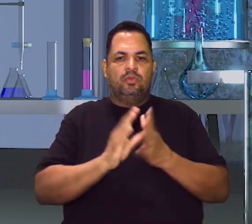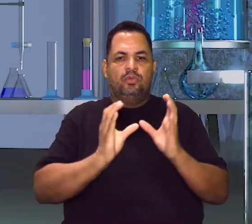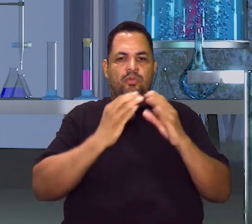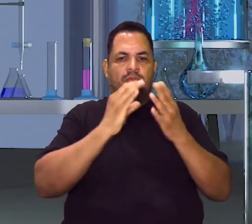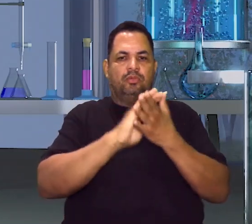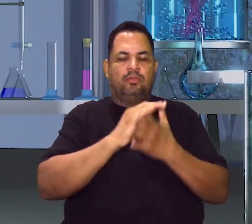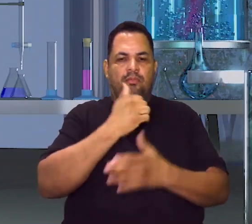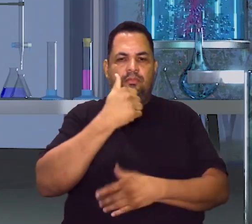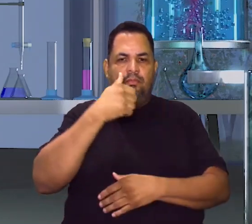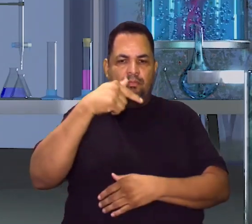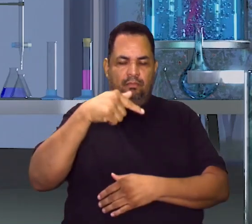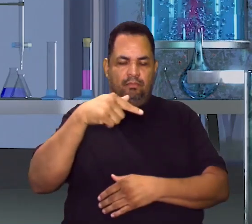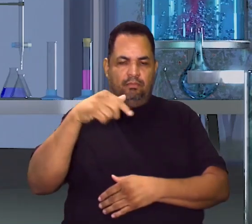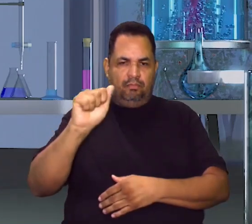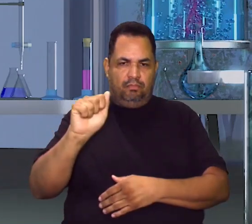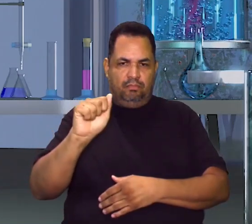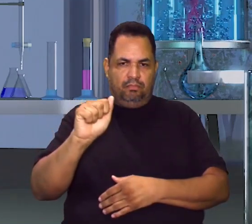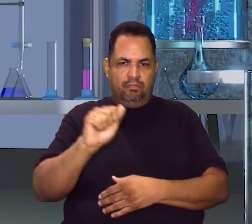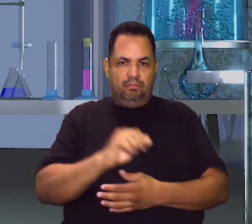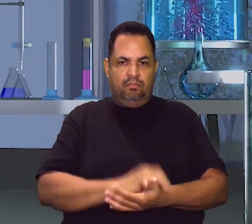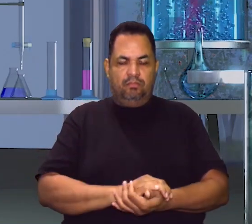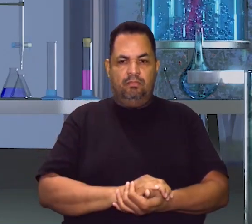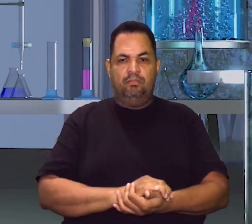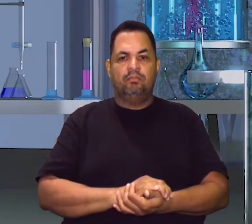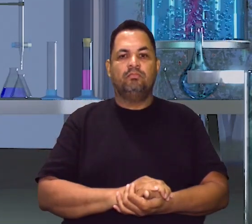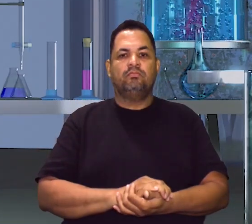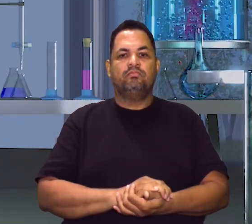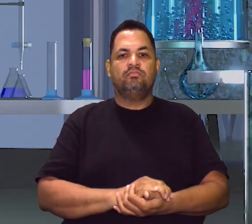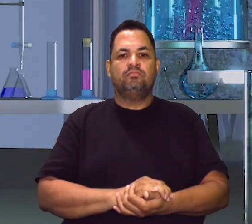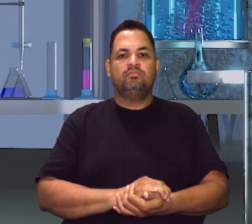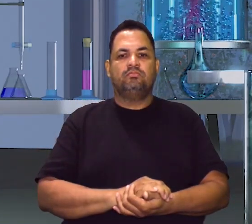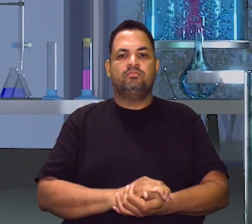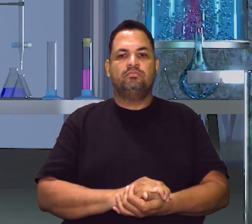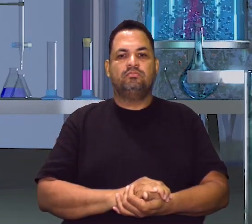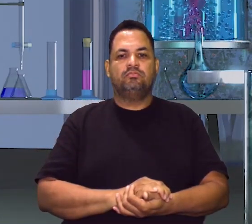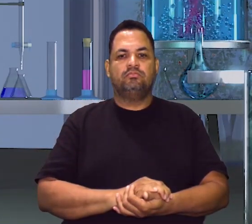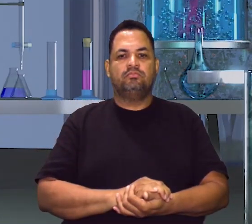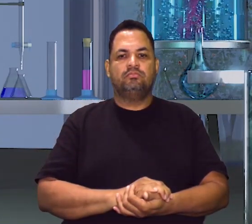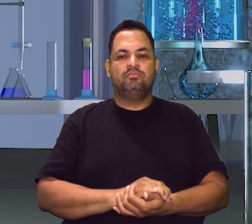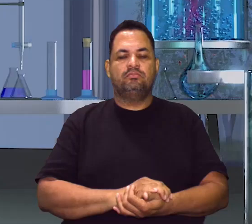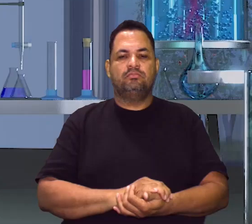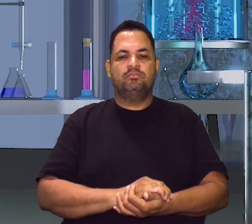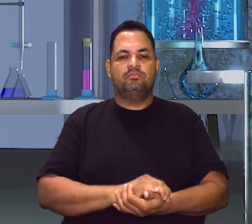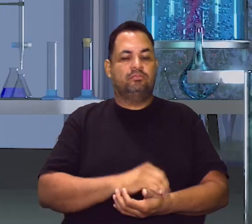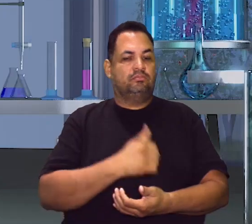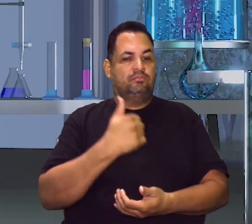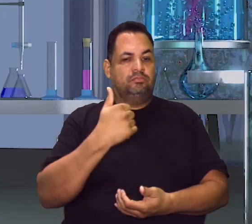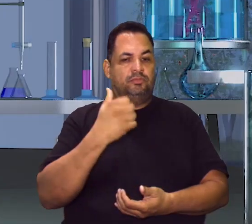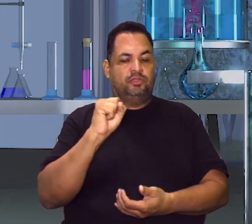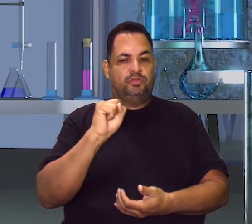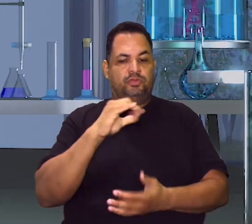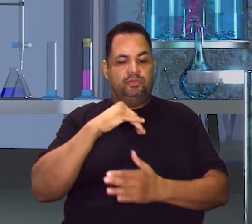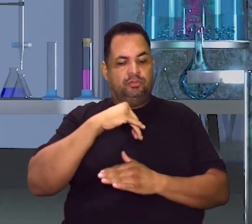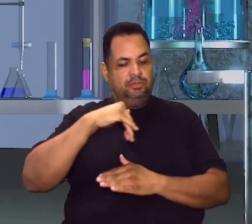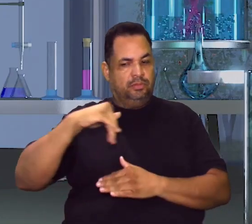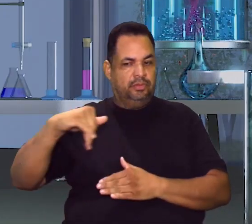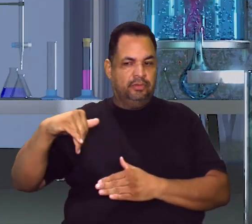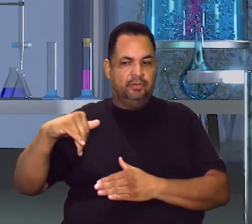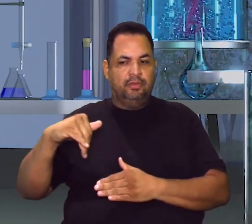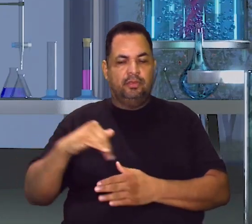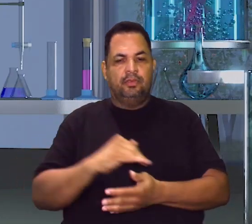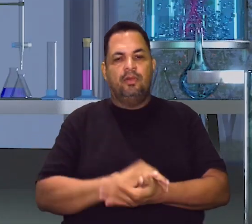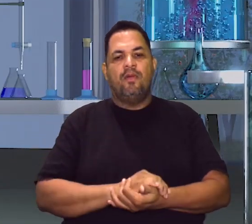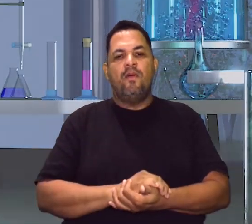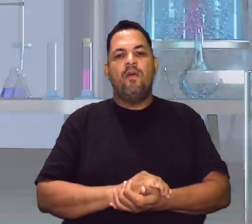está o elemento. Da 18 não, porque lá são gases nobres. Então, a eletronegatividade não chega até